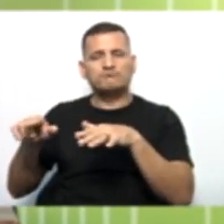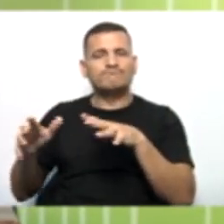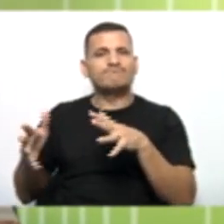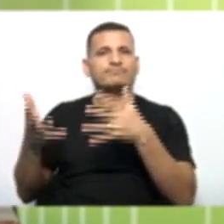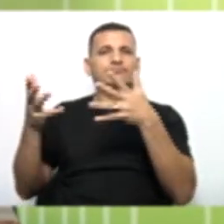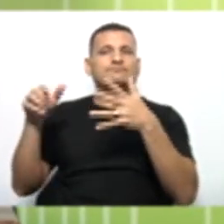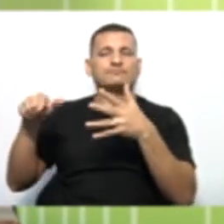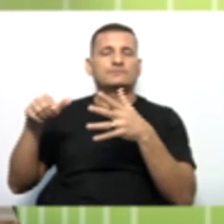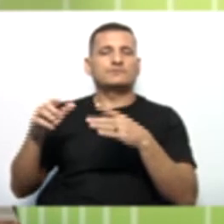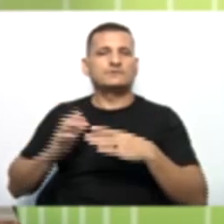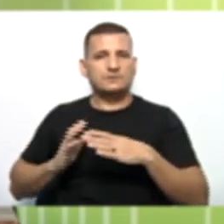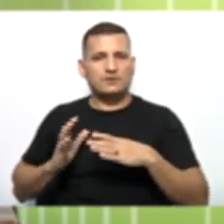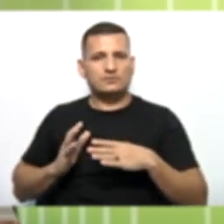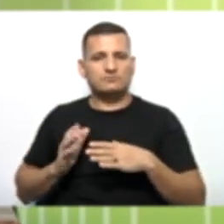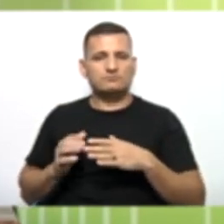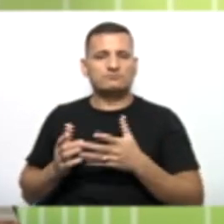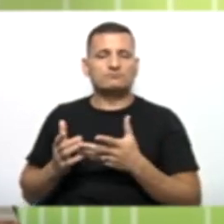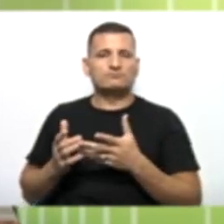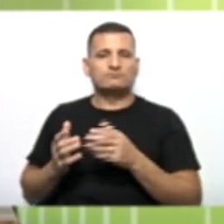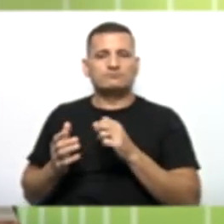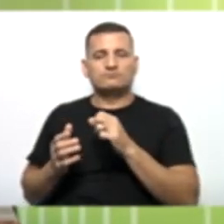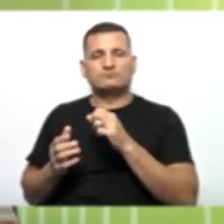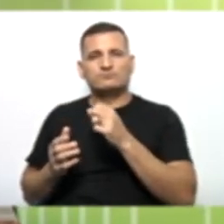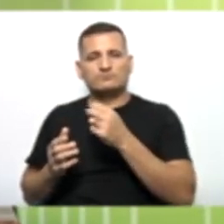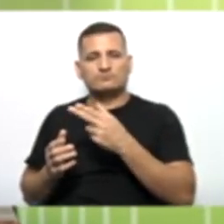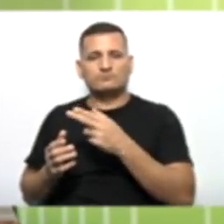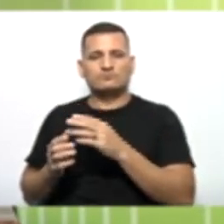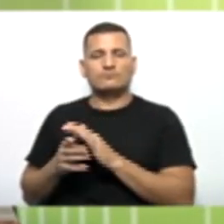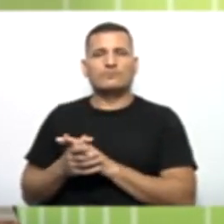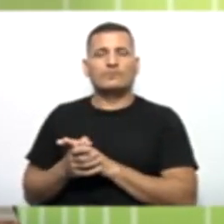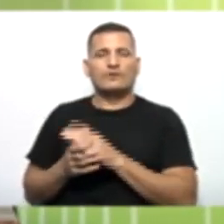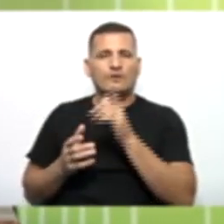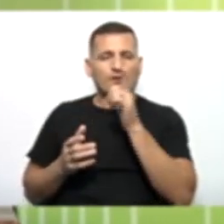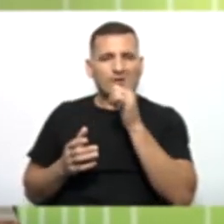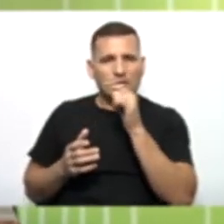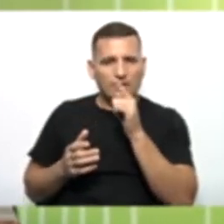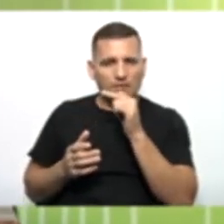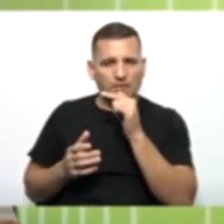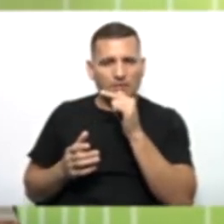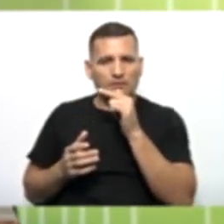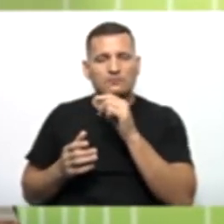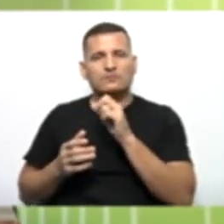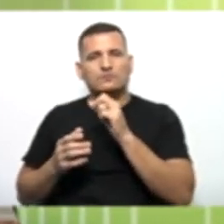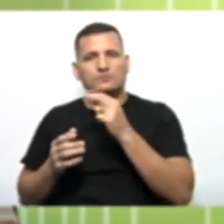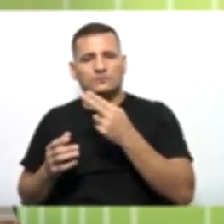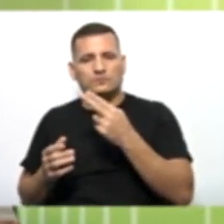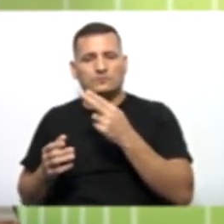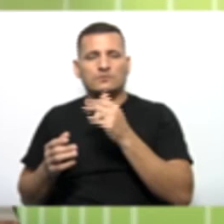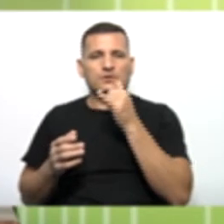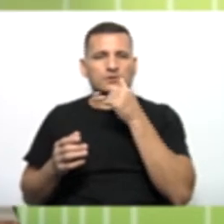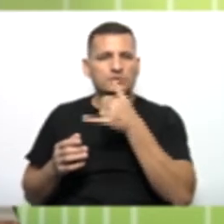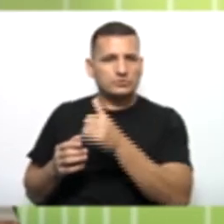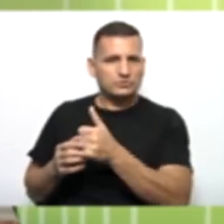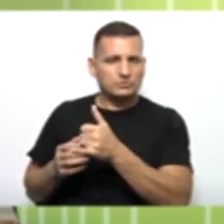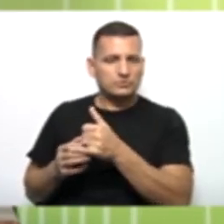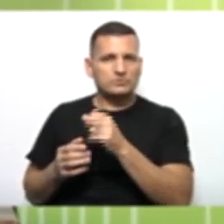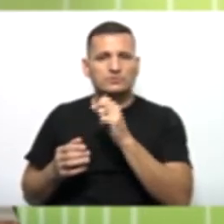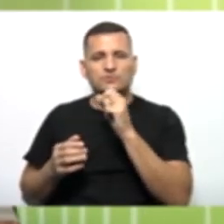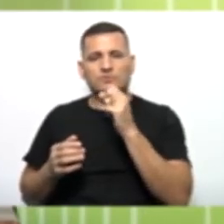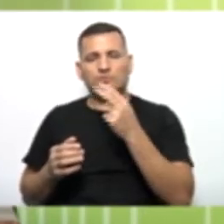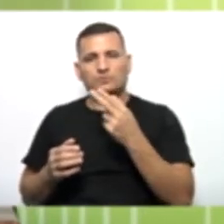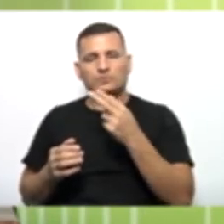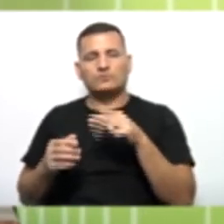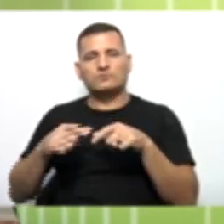promover uma pressão maior sobre o sistema de abastecimento de água, sobre o sistema de abastecimento de energia, sobre a rede